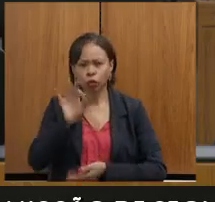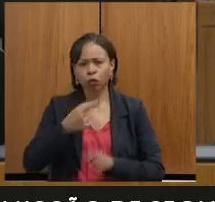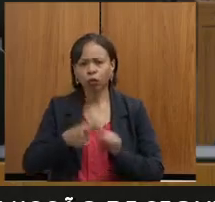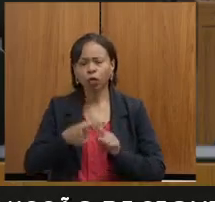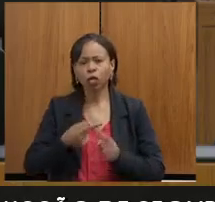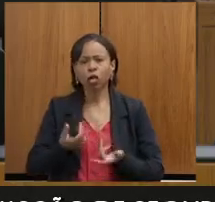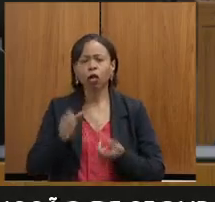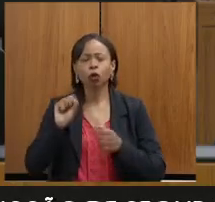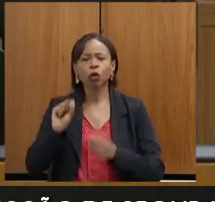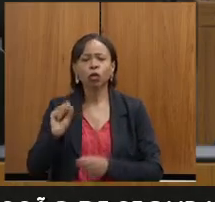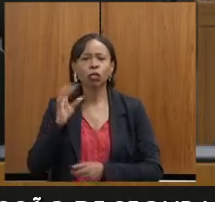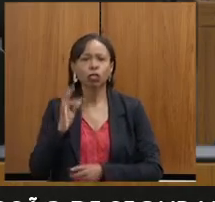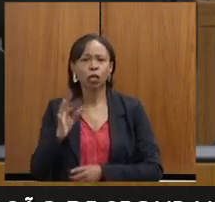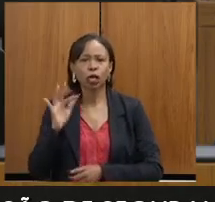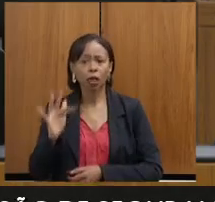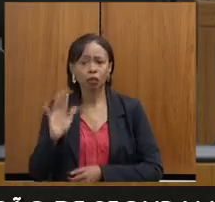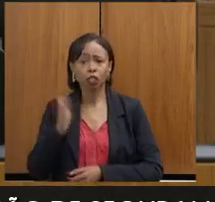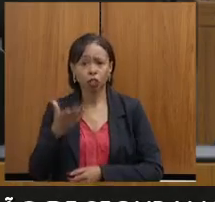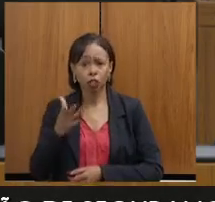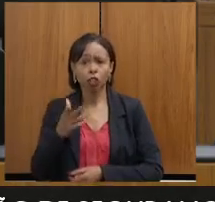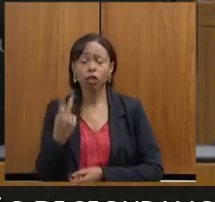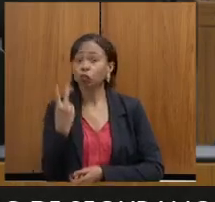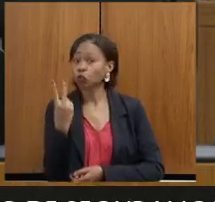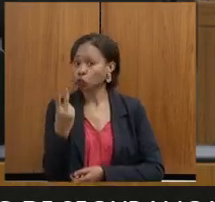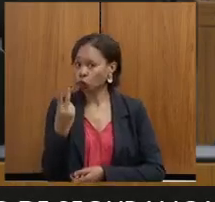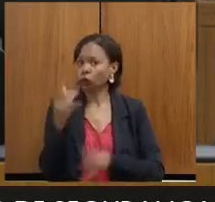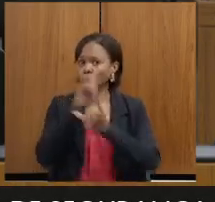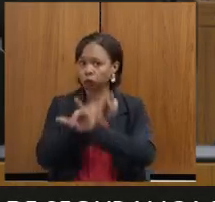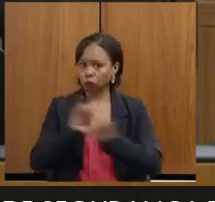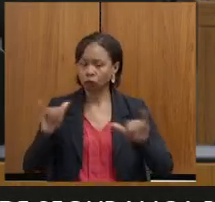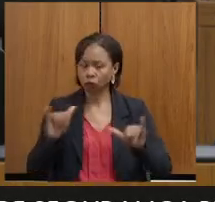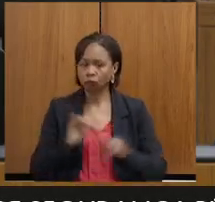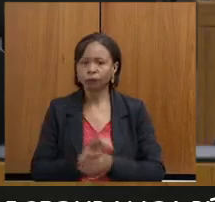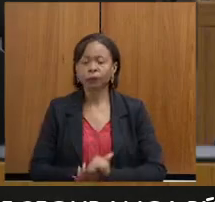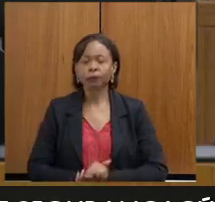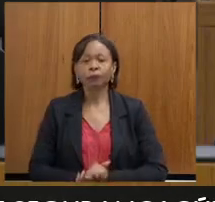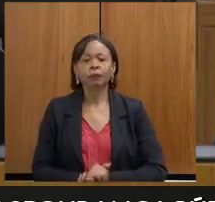que o Supremo Tribunal Federal já se manifestou em dois acordos